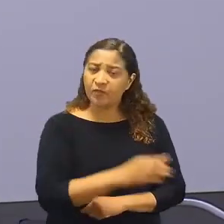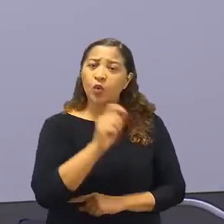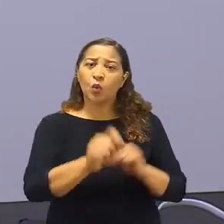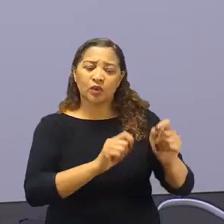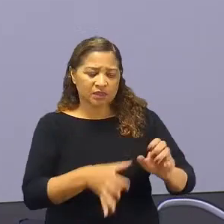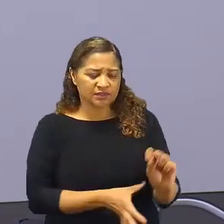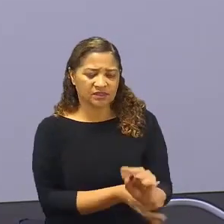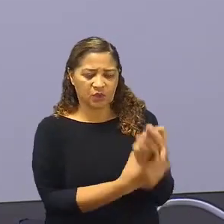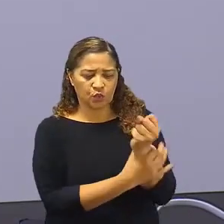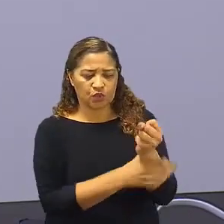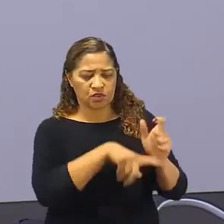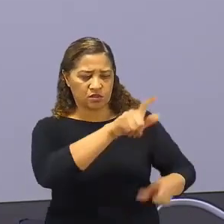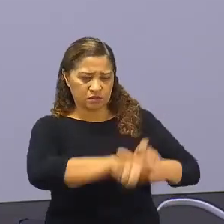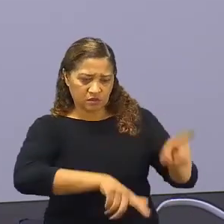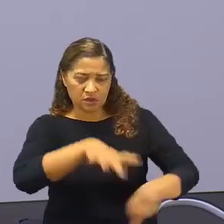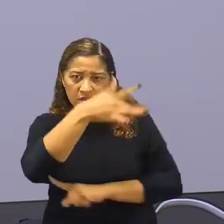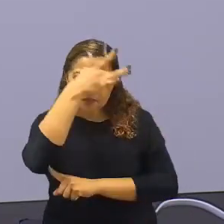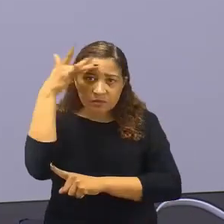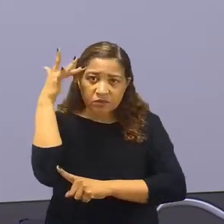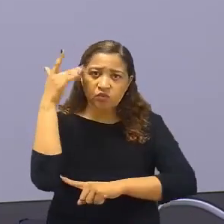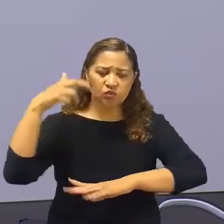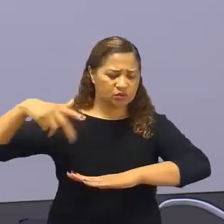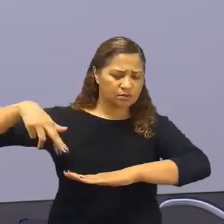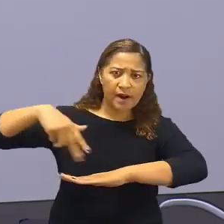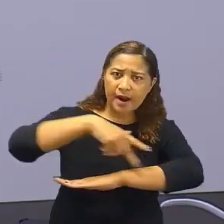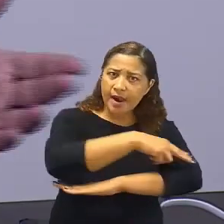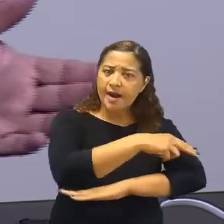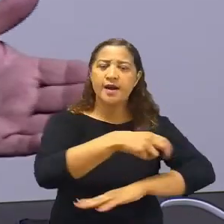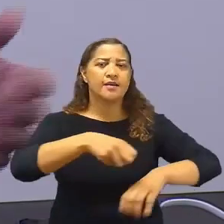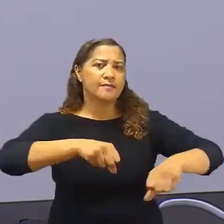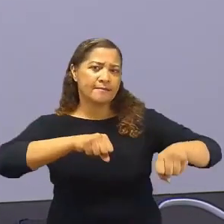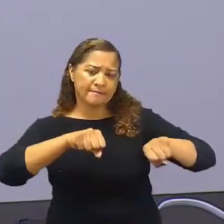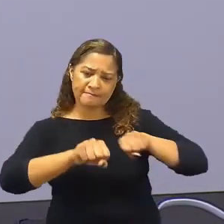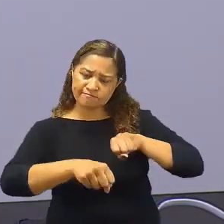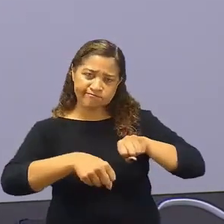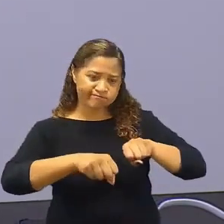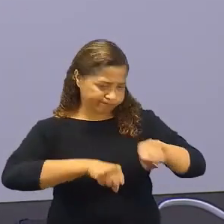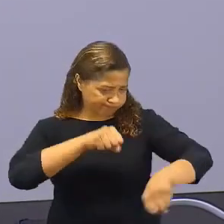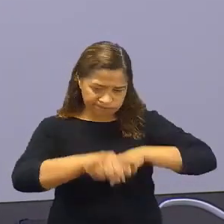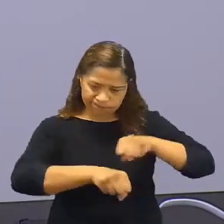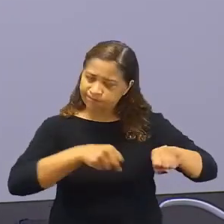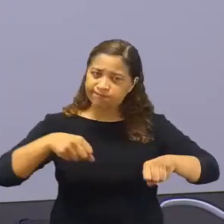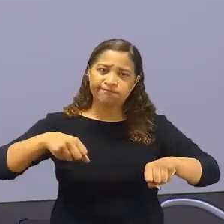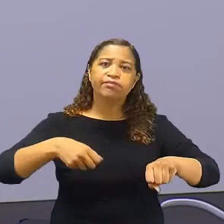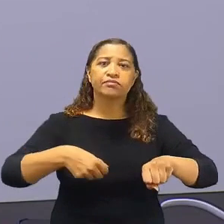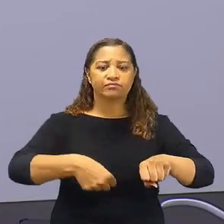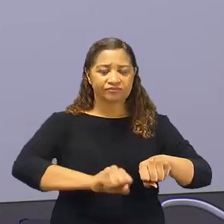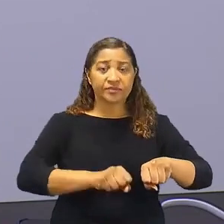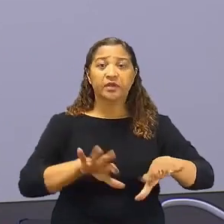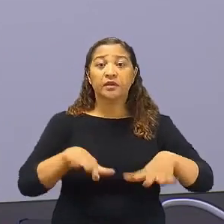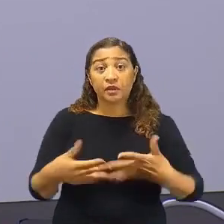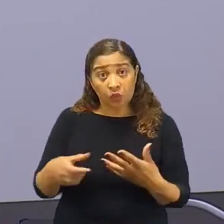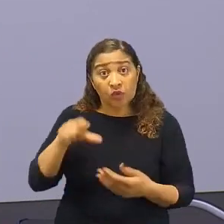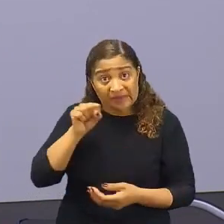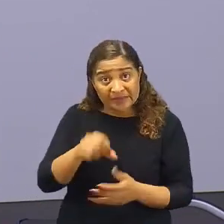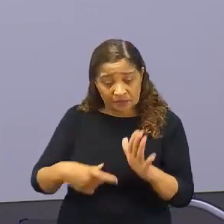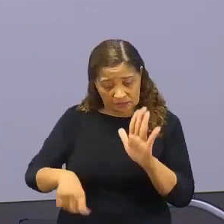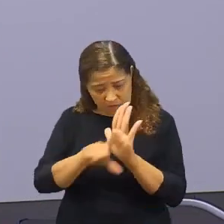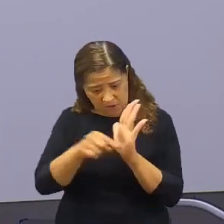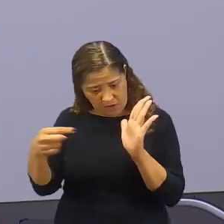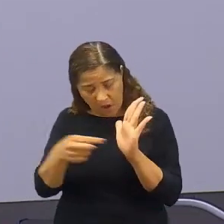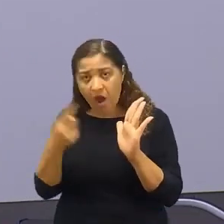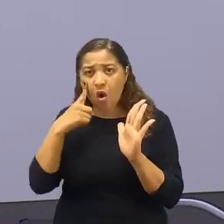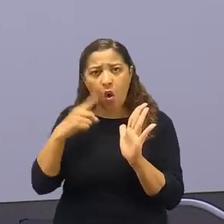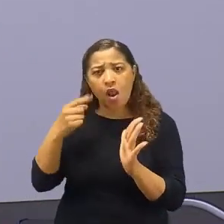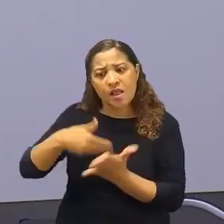motociclistas, porque, em sendo homicídio, é crime. Em sendo crime, terá algum culpado. Em